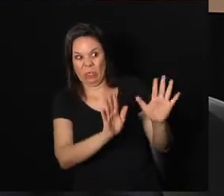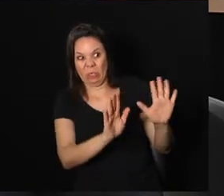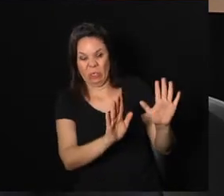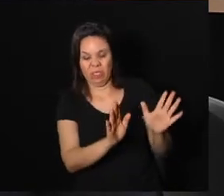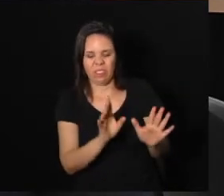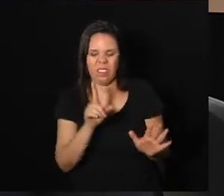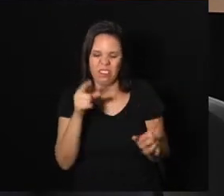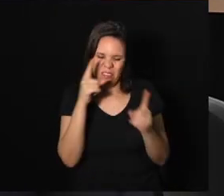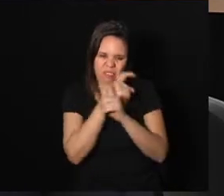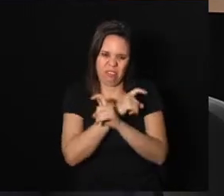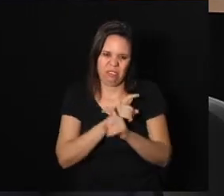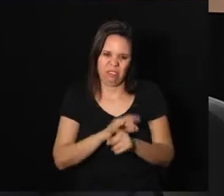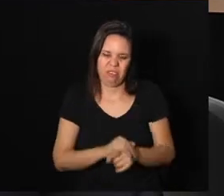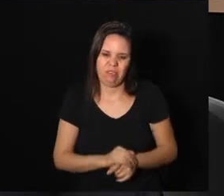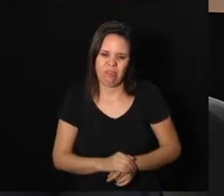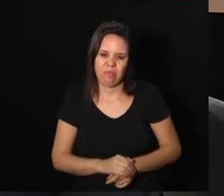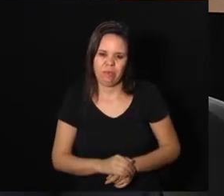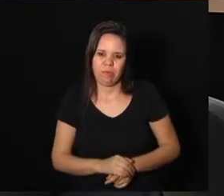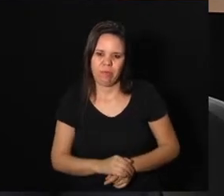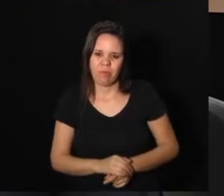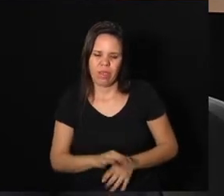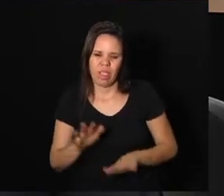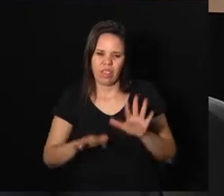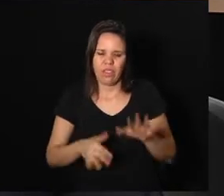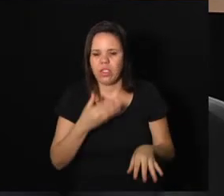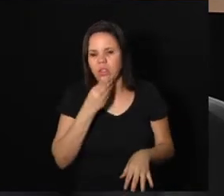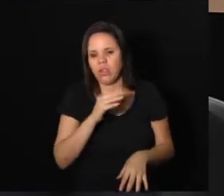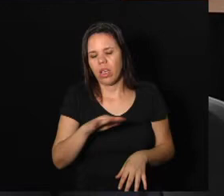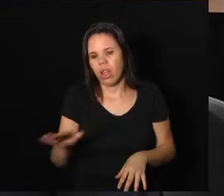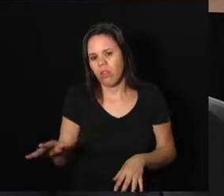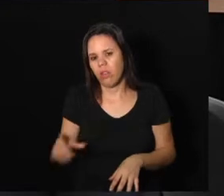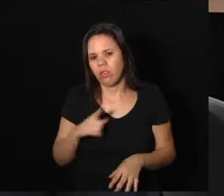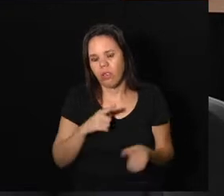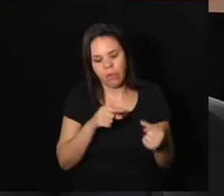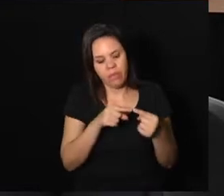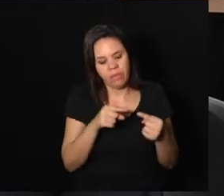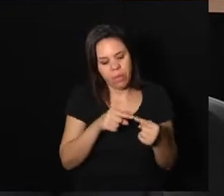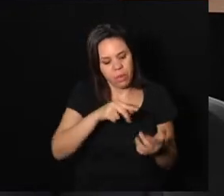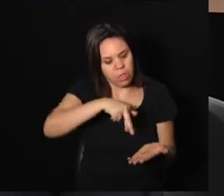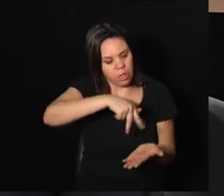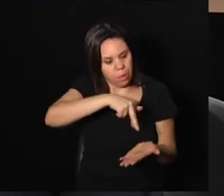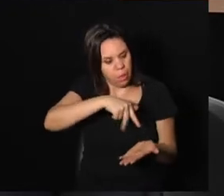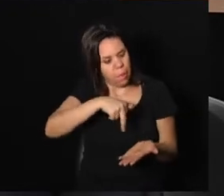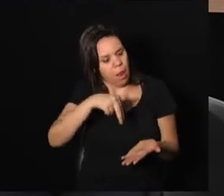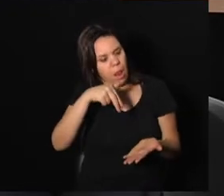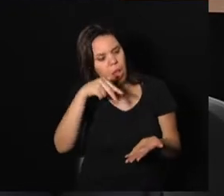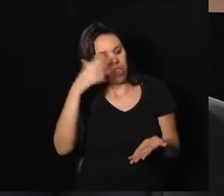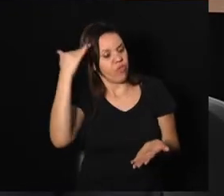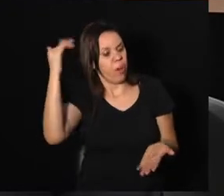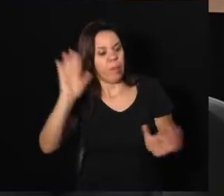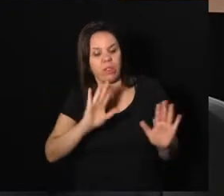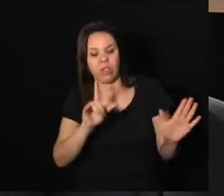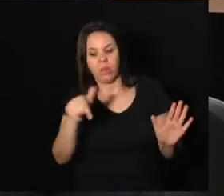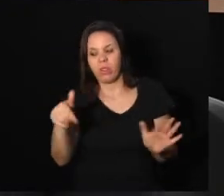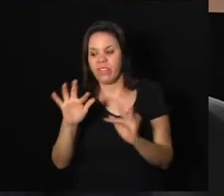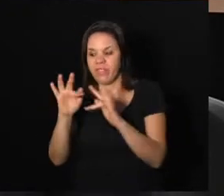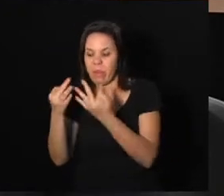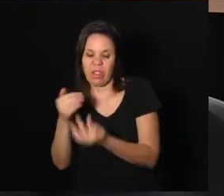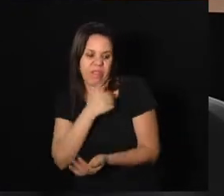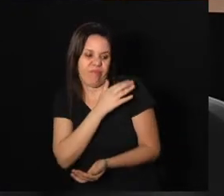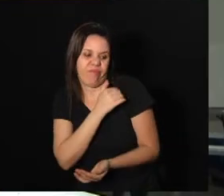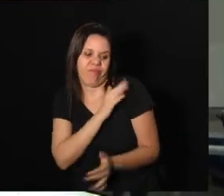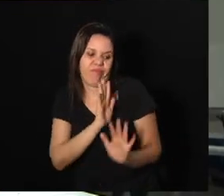complicado, porque às vezes, por exemplo, um garoto ele tem um perfil para ser um bailarino de renome, e às vezes com preconceitos e tudo